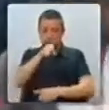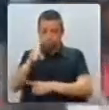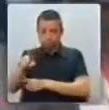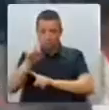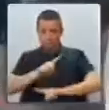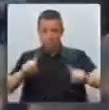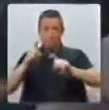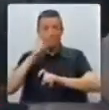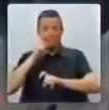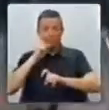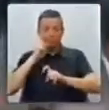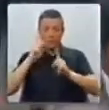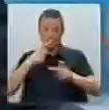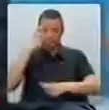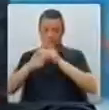terem protegido os cidadãos.